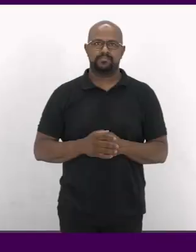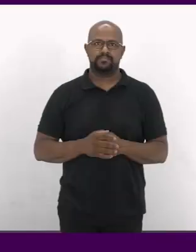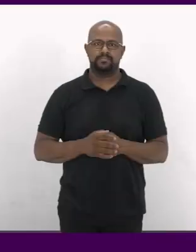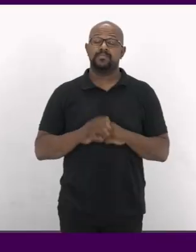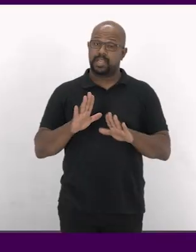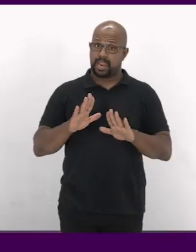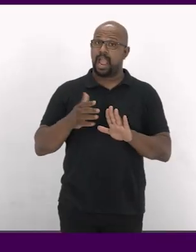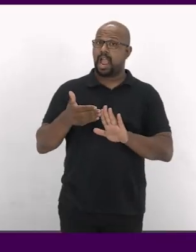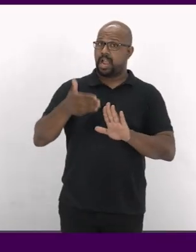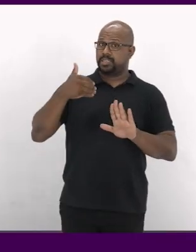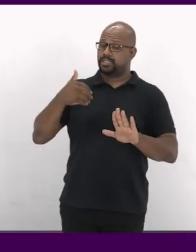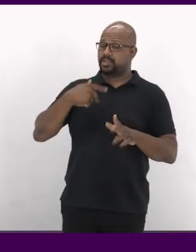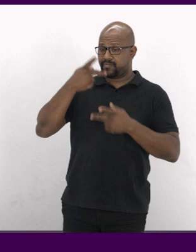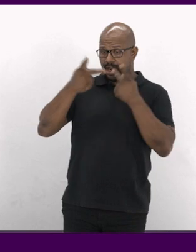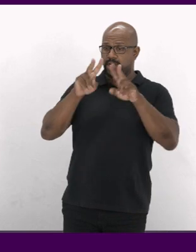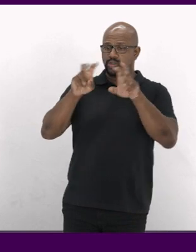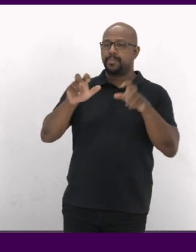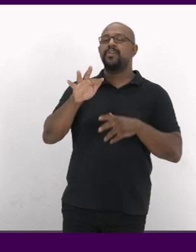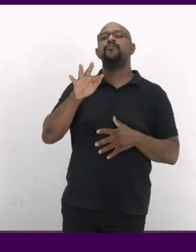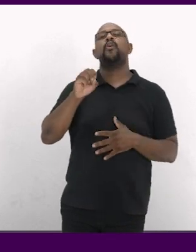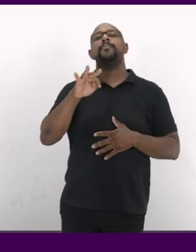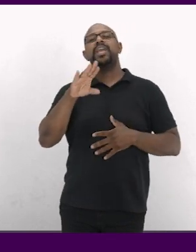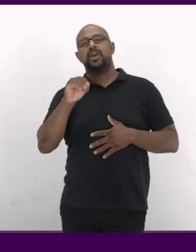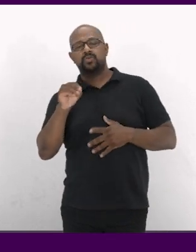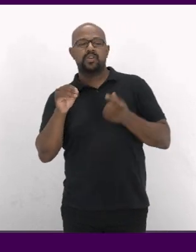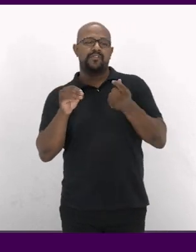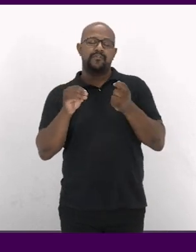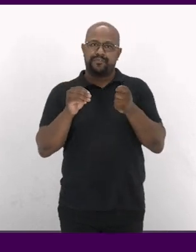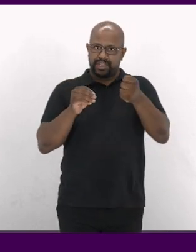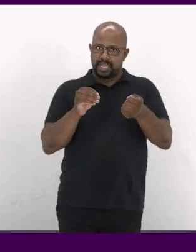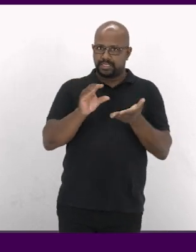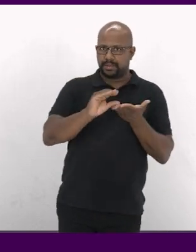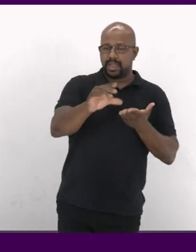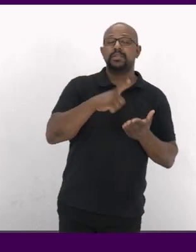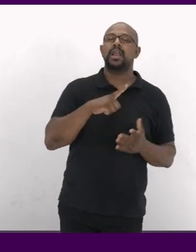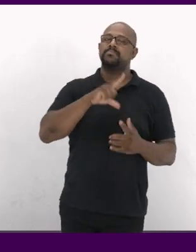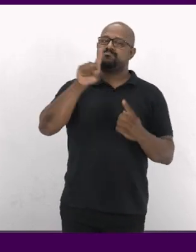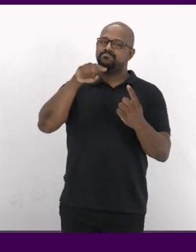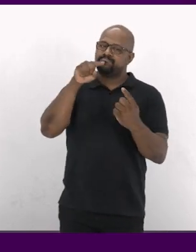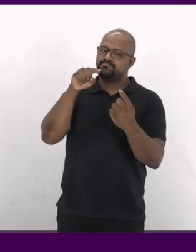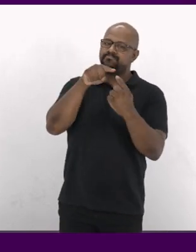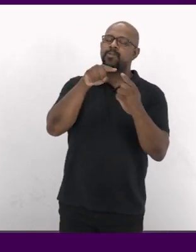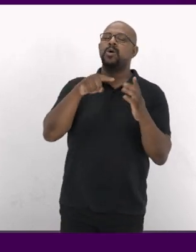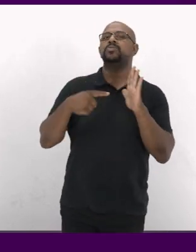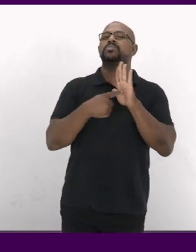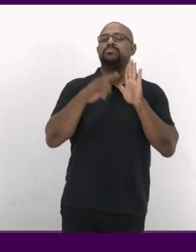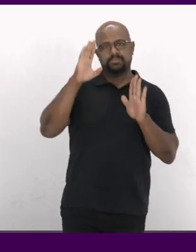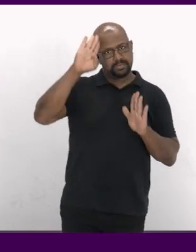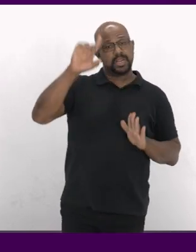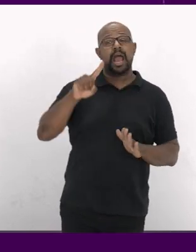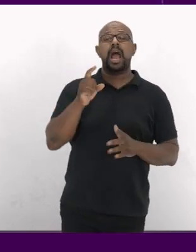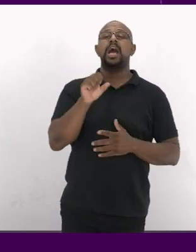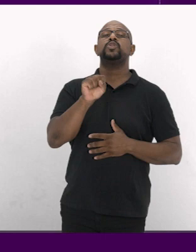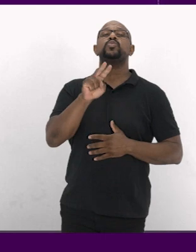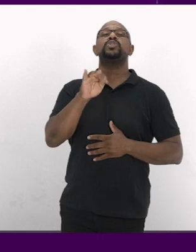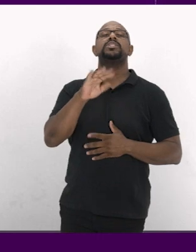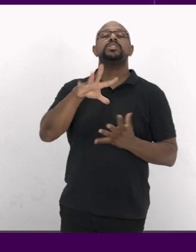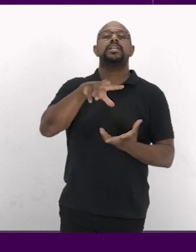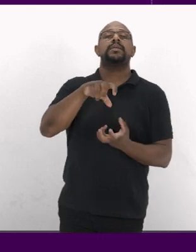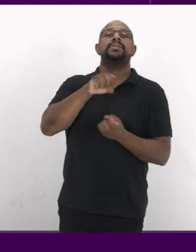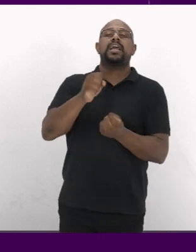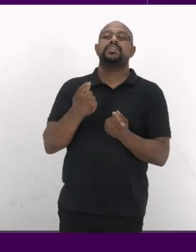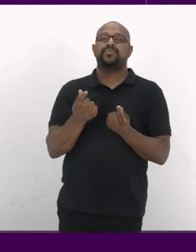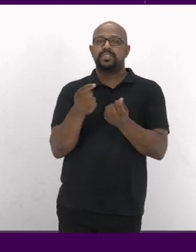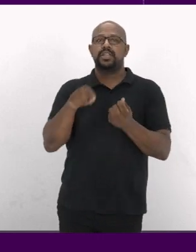culturais. Antes de falarmos sobre fomento e financiamento, é importante a gente tocar num ponto crucial: a sustentabilidade financeira